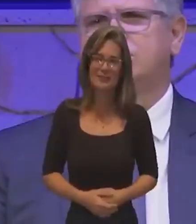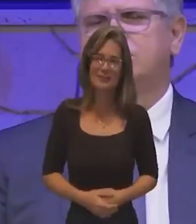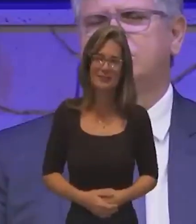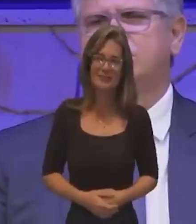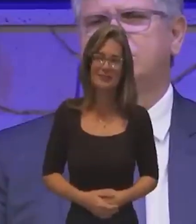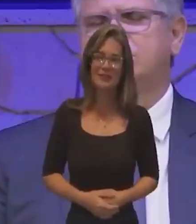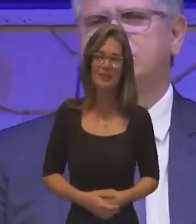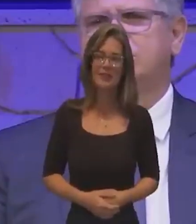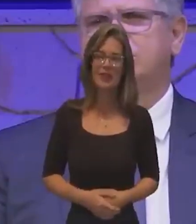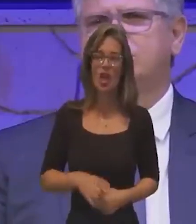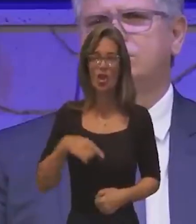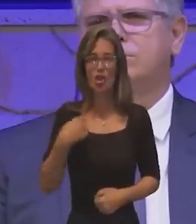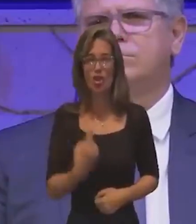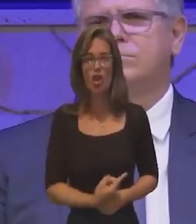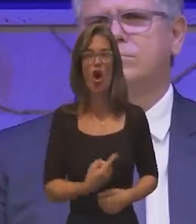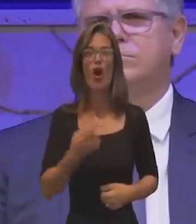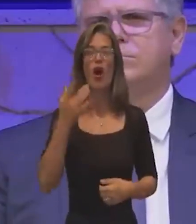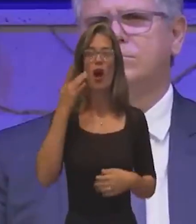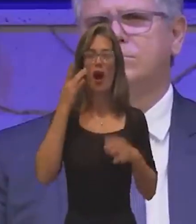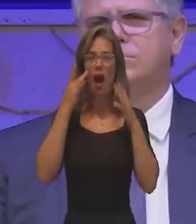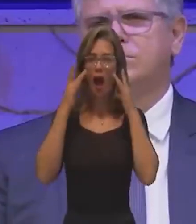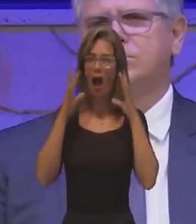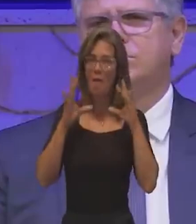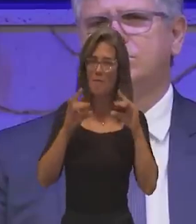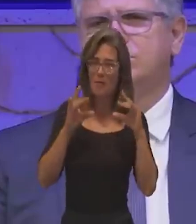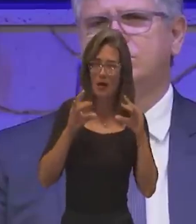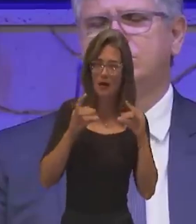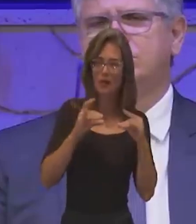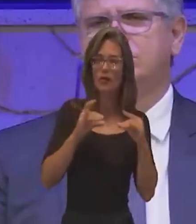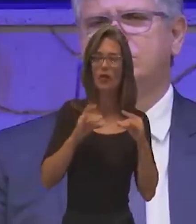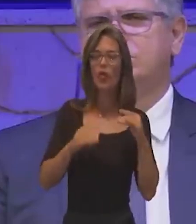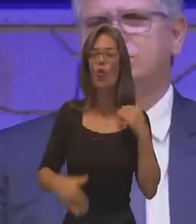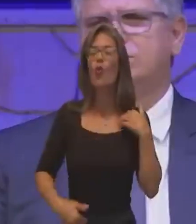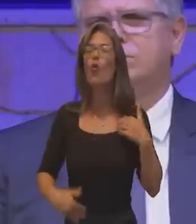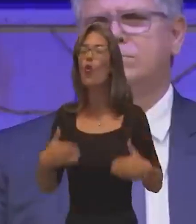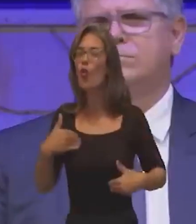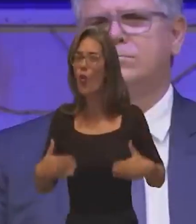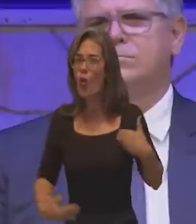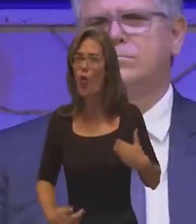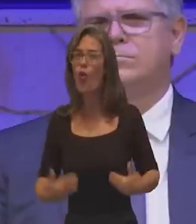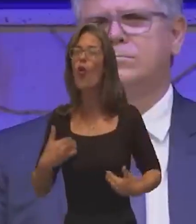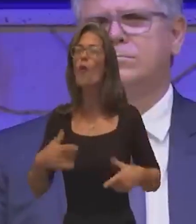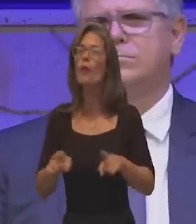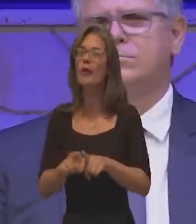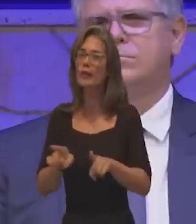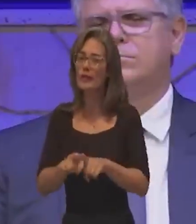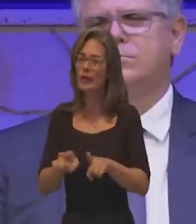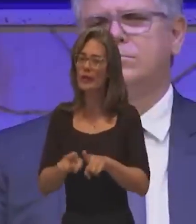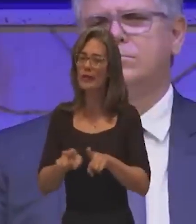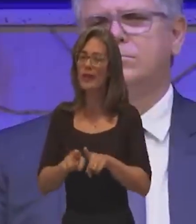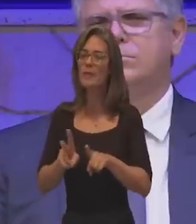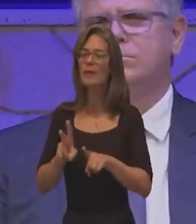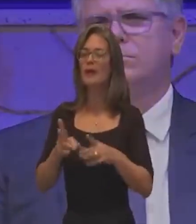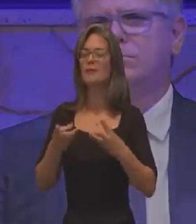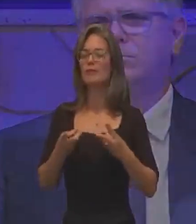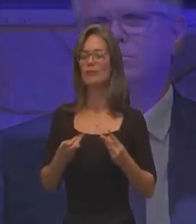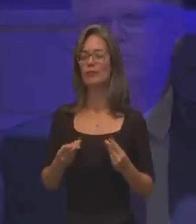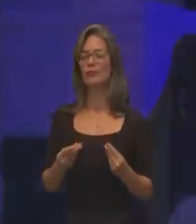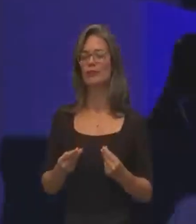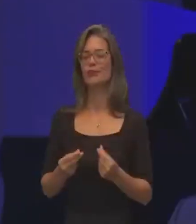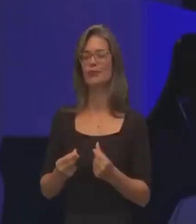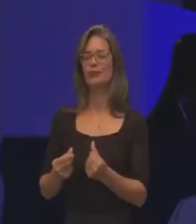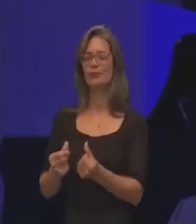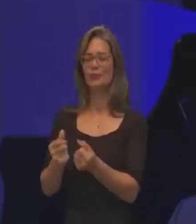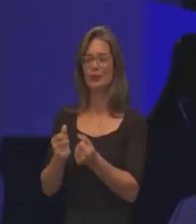como nós amadurecemos no nosso entendimento, o nosso corpo ele vai se desfazendo até